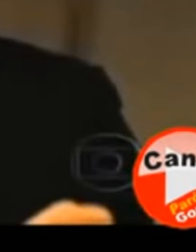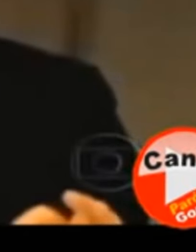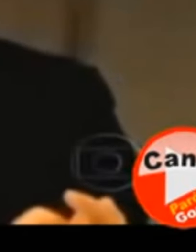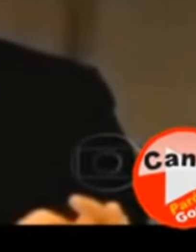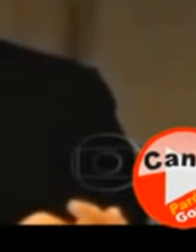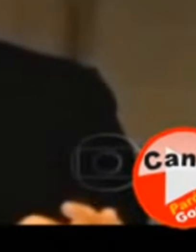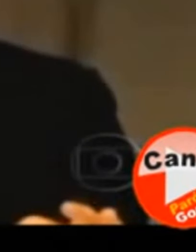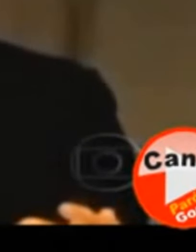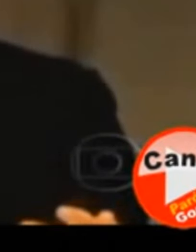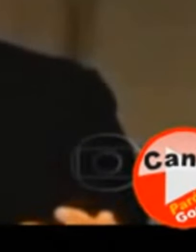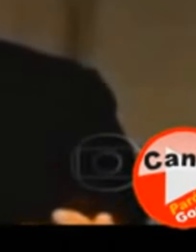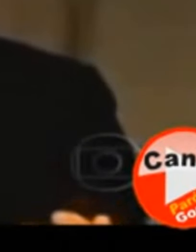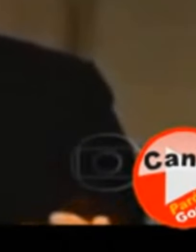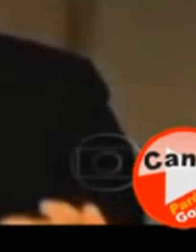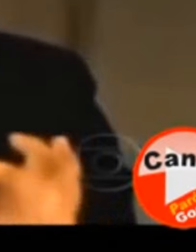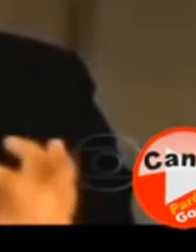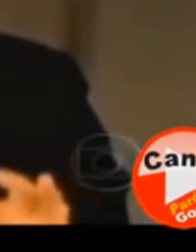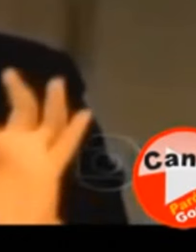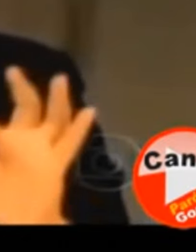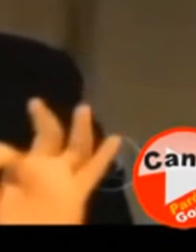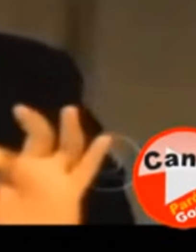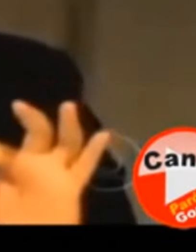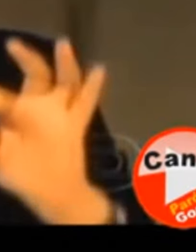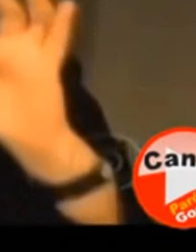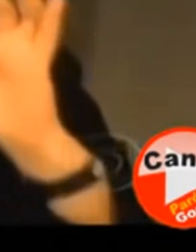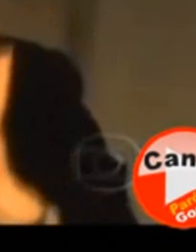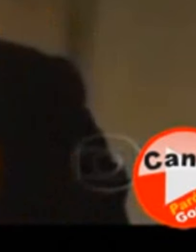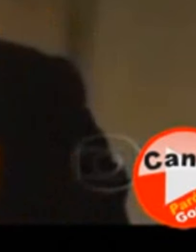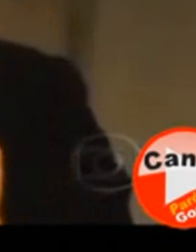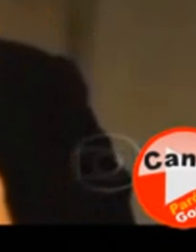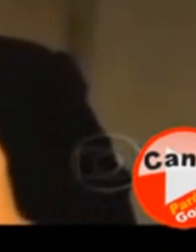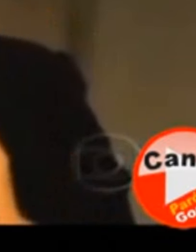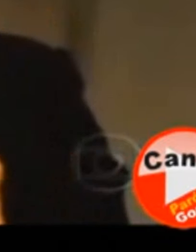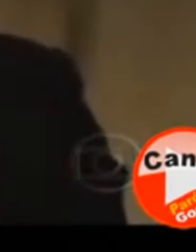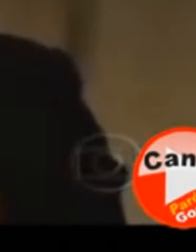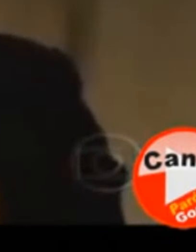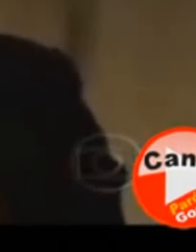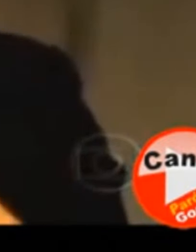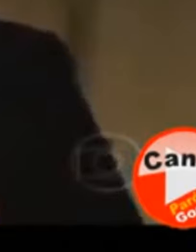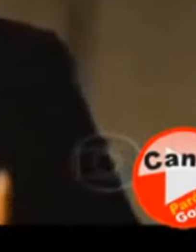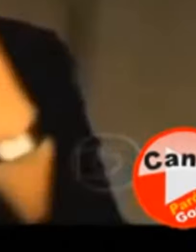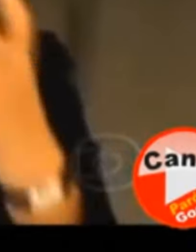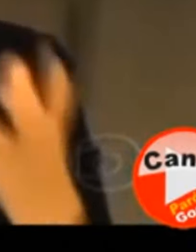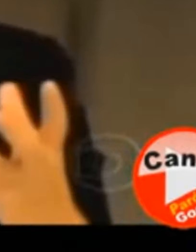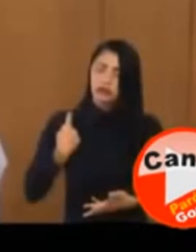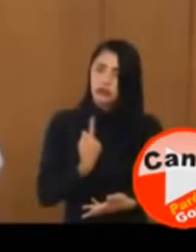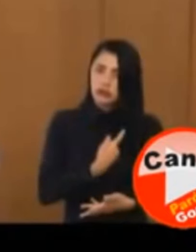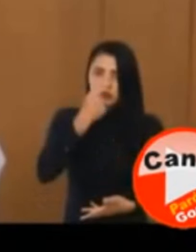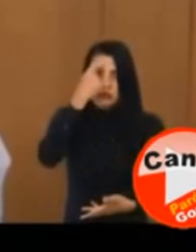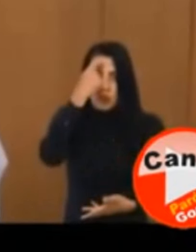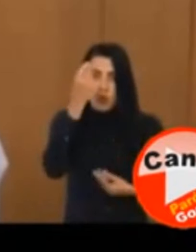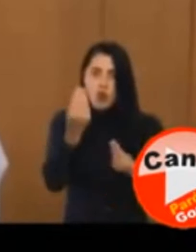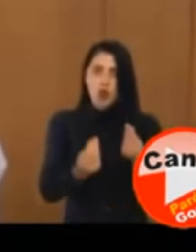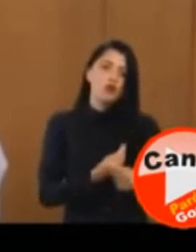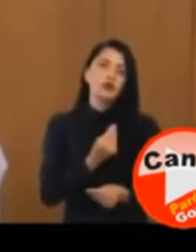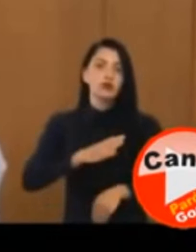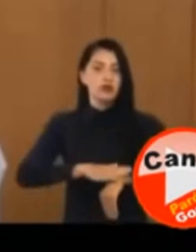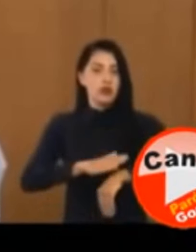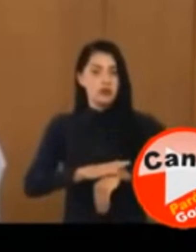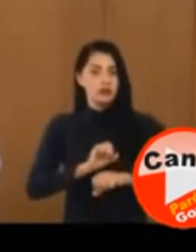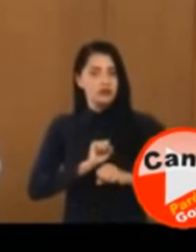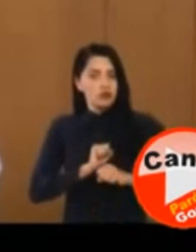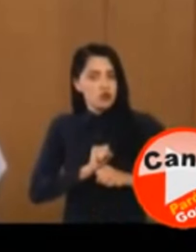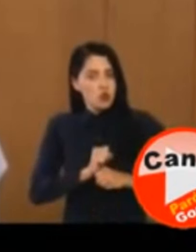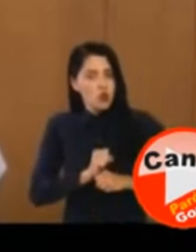uma ameaça ao desenvolvimento sustentável. E isso significa que é uma ameaça para o futuro do nosso planeta. De que o nosso tempo